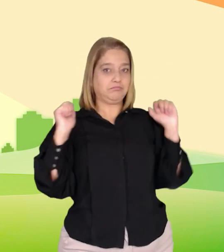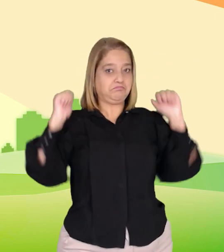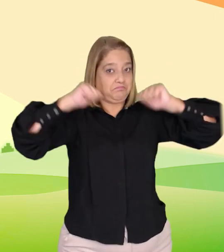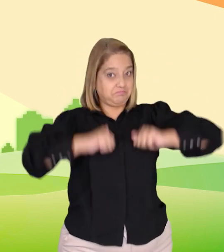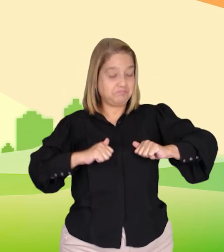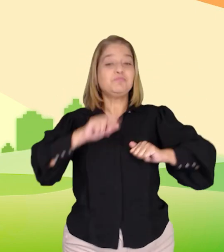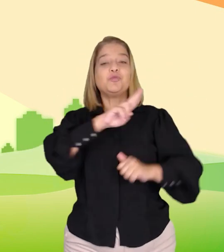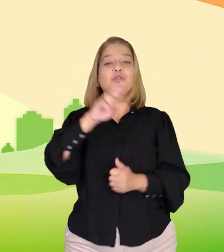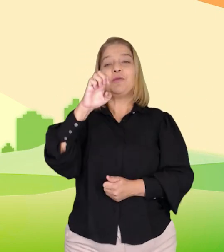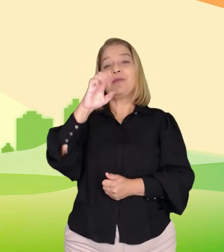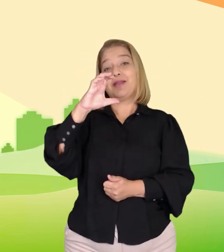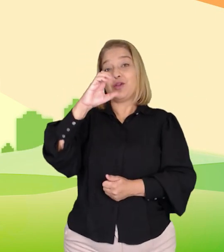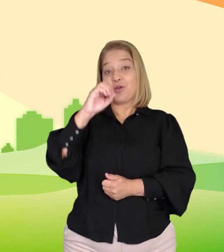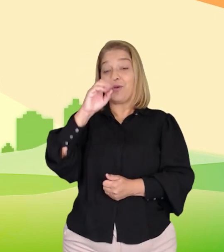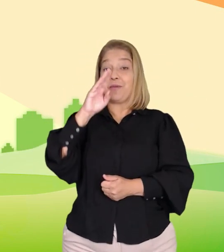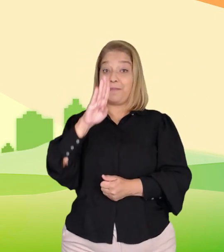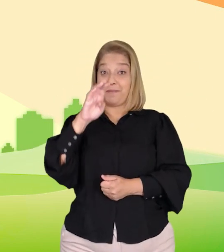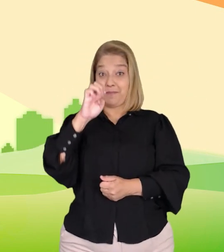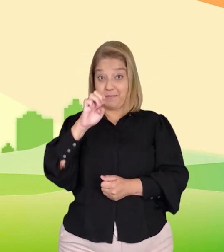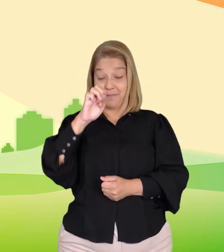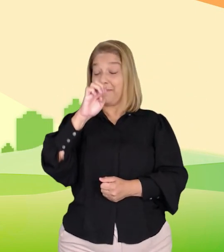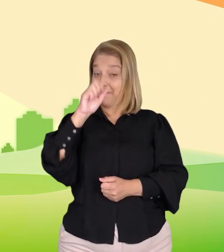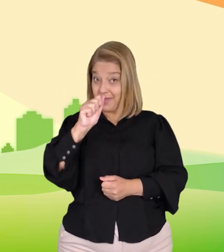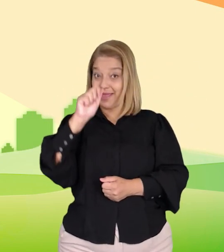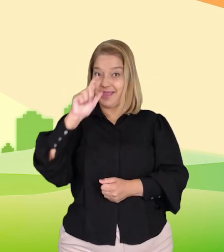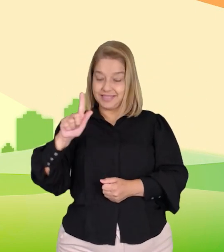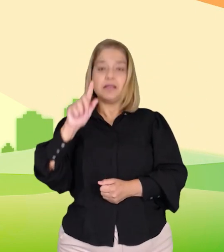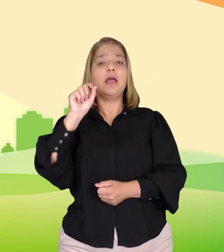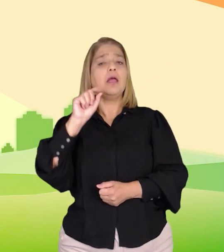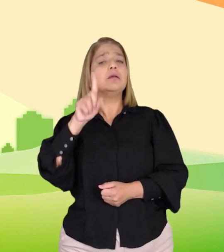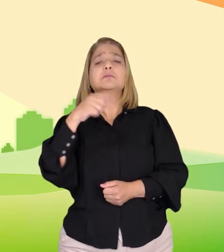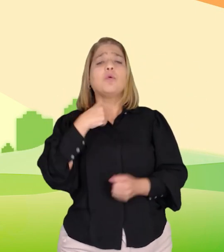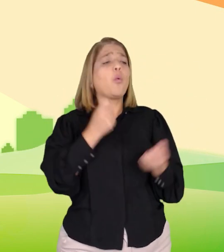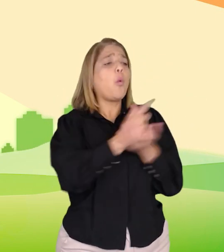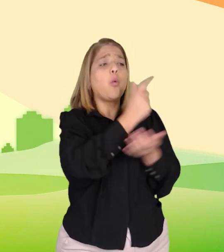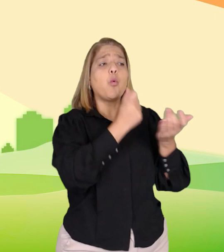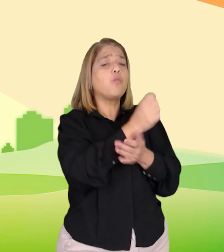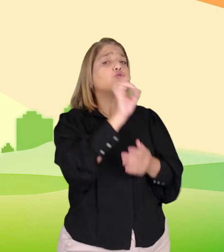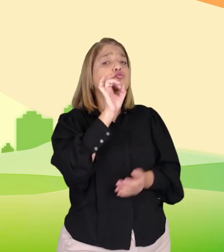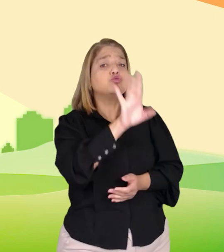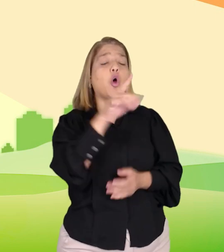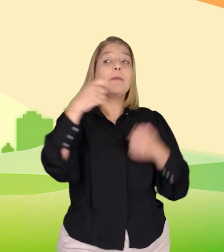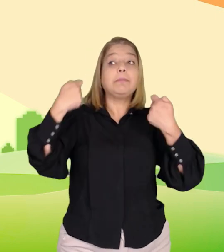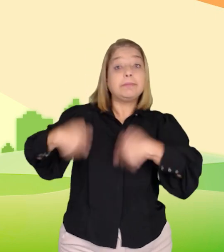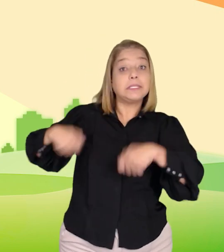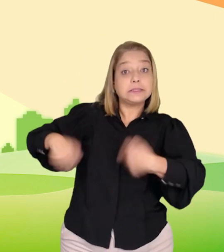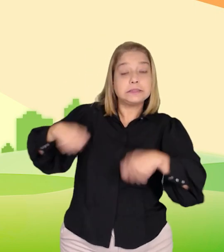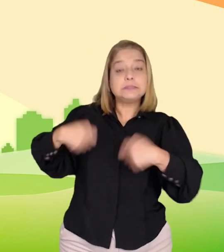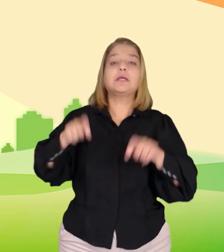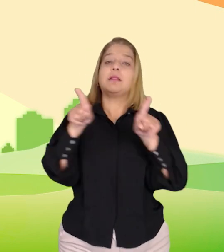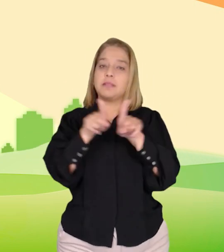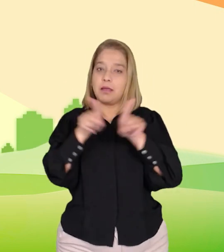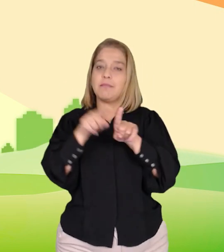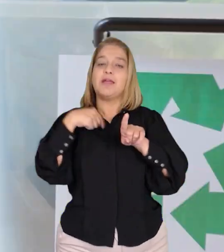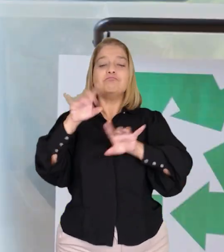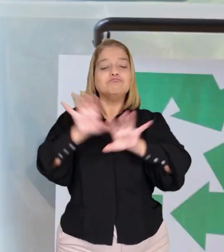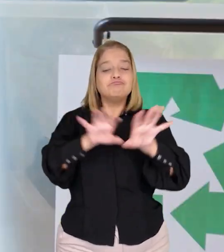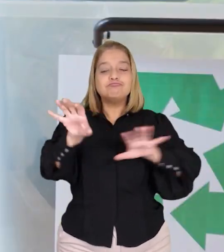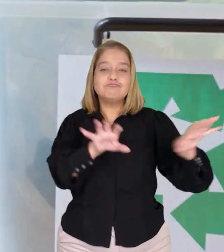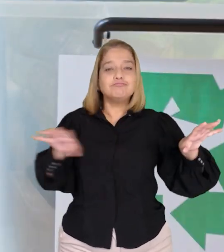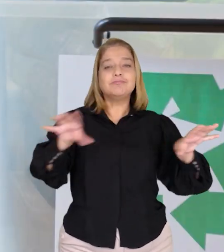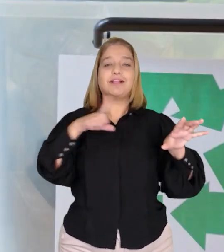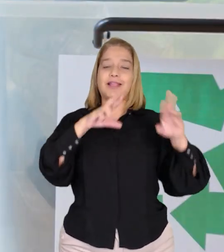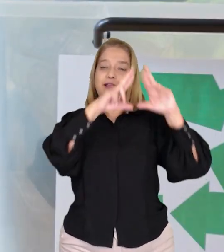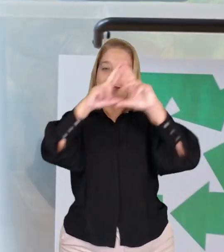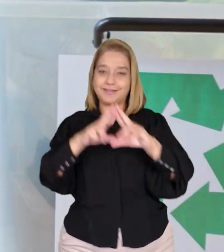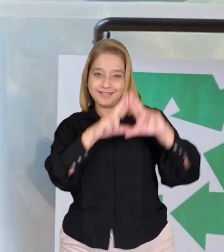mochila, as chamadas ecobags. E compro só aquilo que realmente preciso, além de